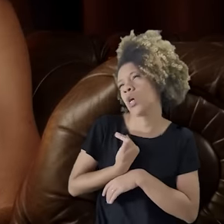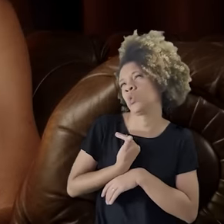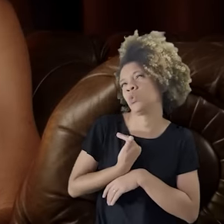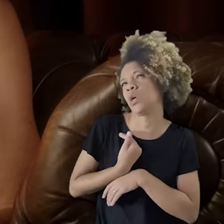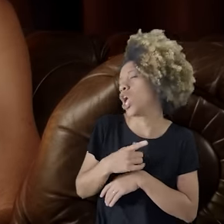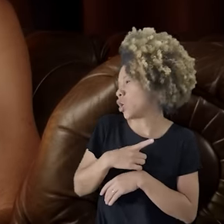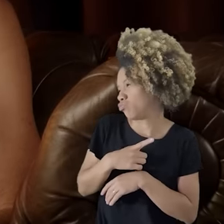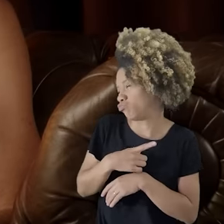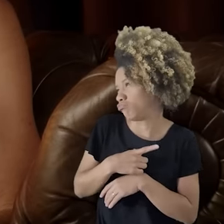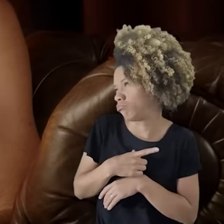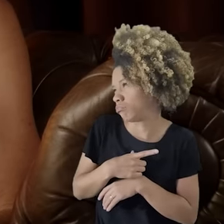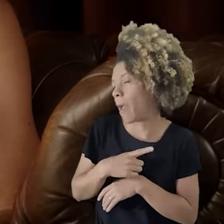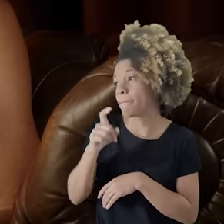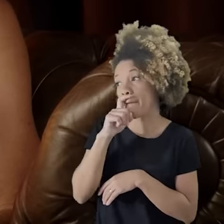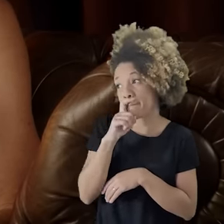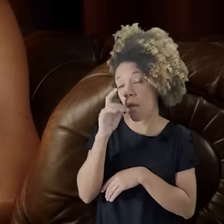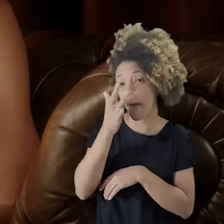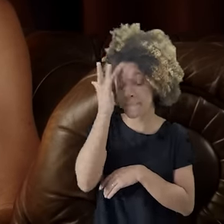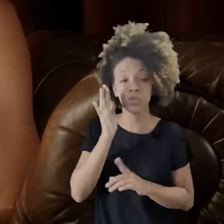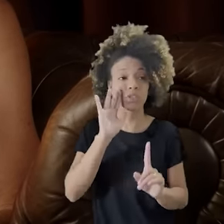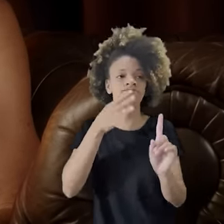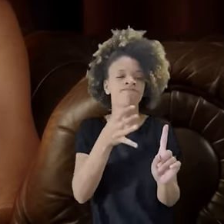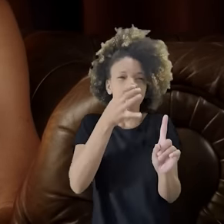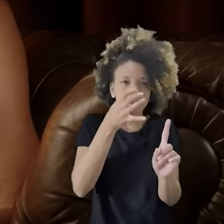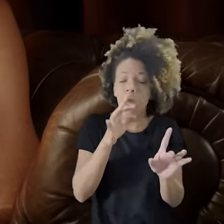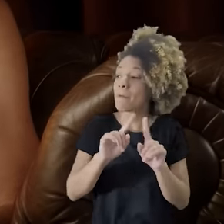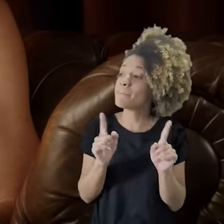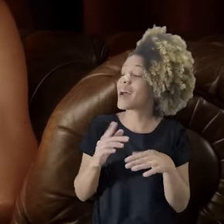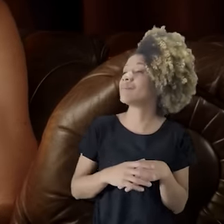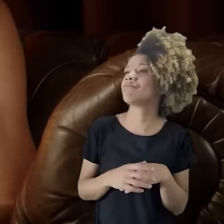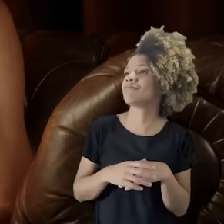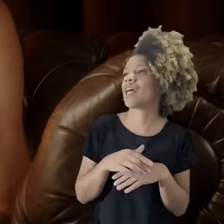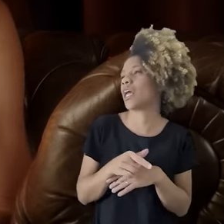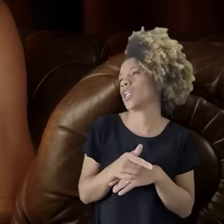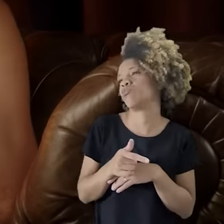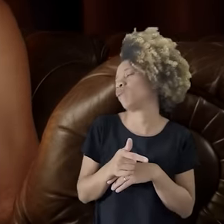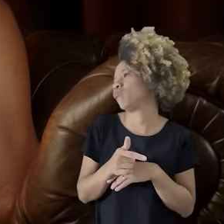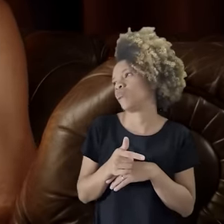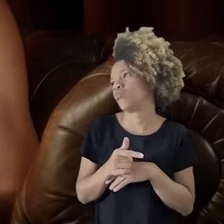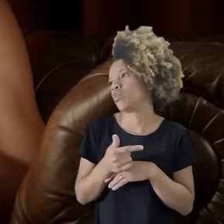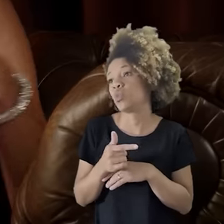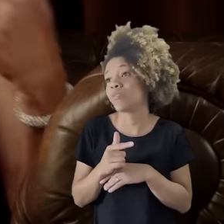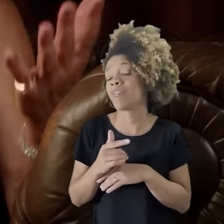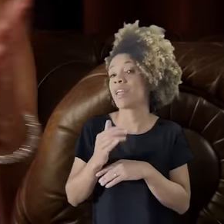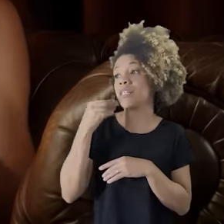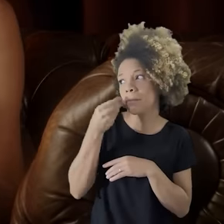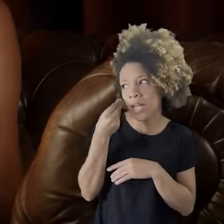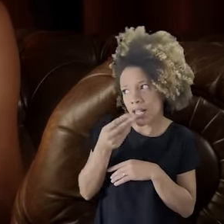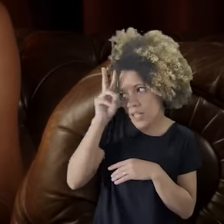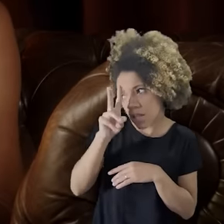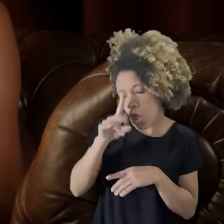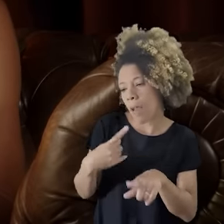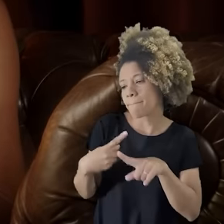perdi meu pai meu pai é uma pessoa que eu admirava muito ele mas ele praticamente não chegou a ter relato